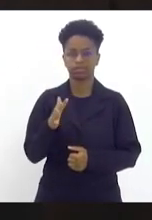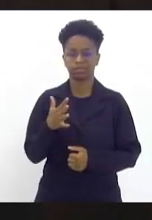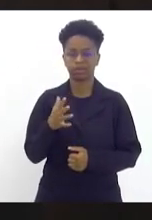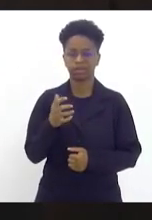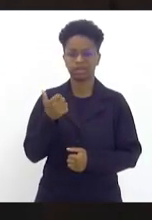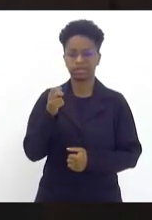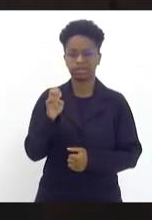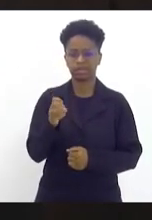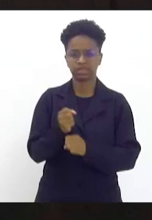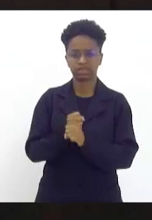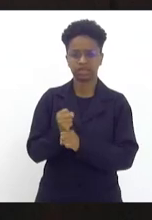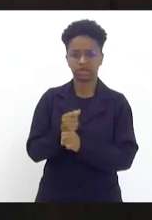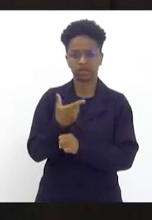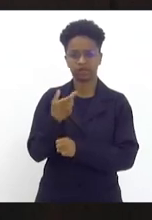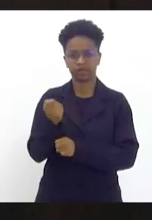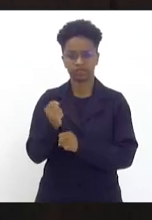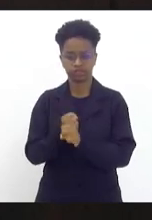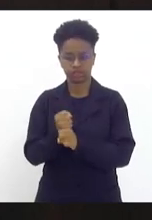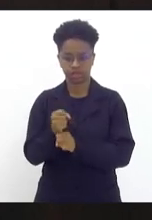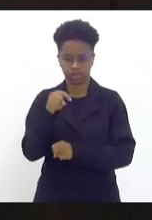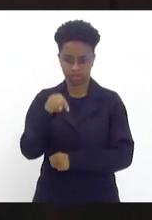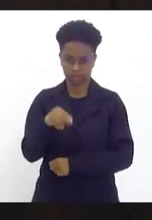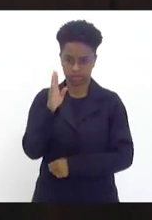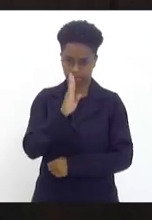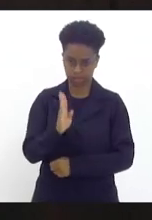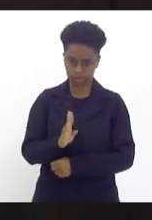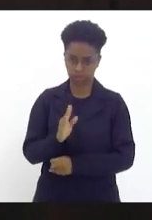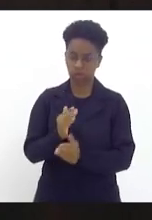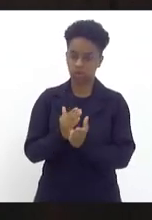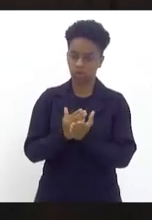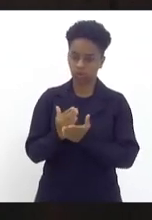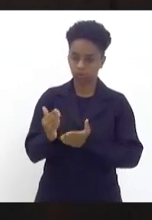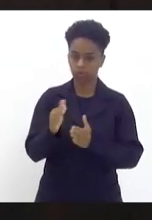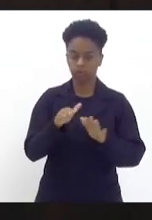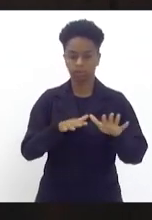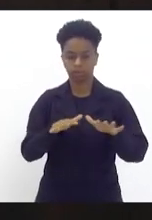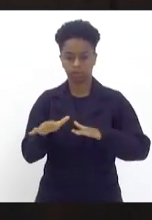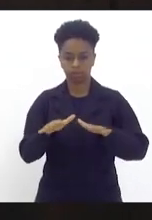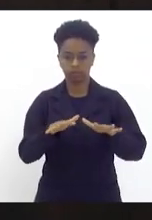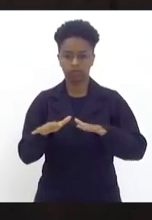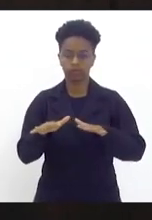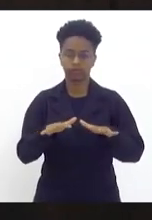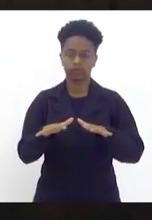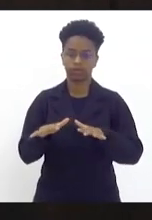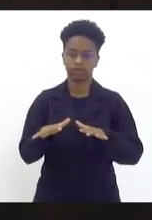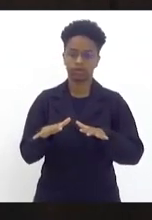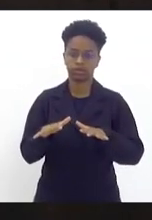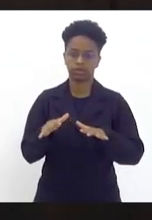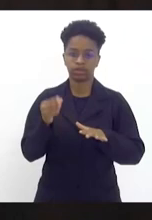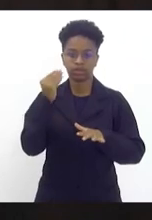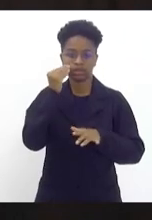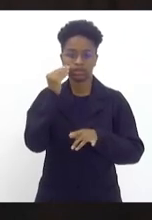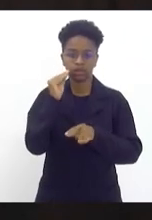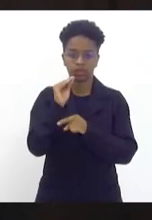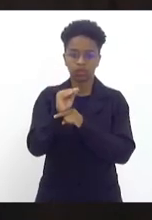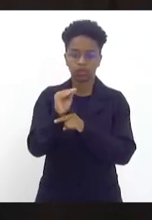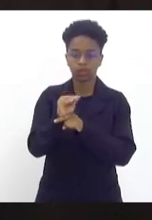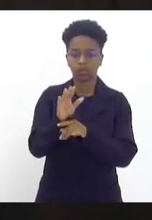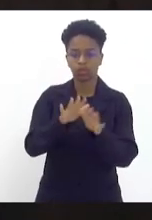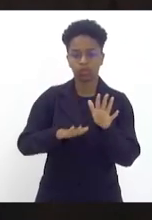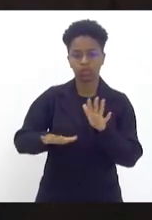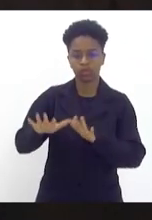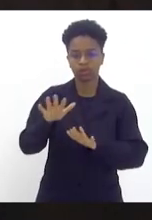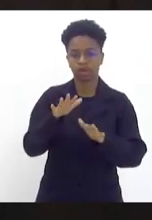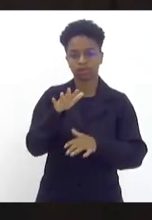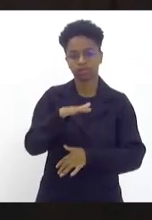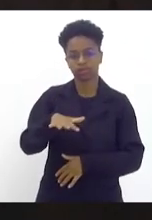nos últimos 15, 20 anos aqui no Brasil, se iniciou todo um movimento, né, de cuidado com a